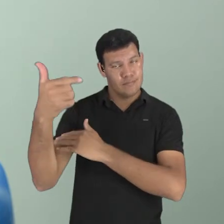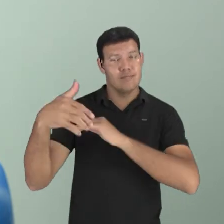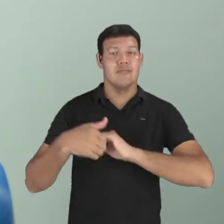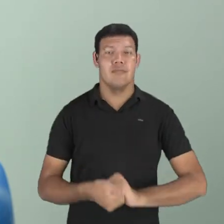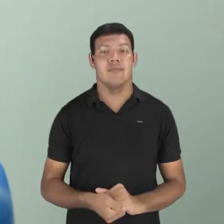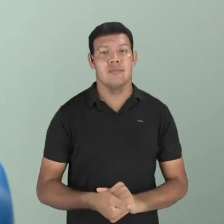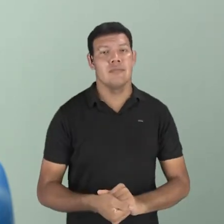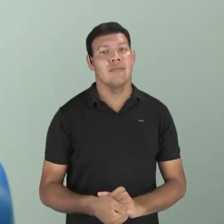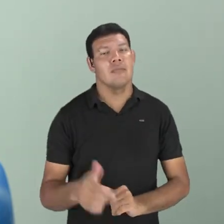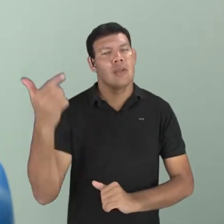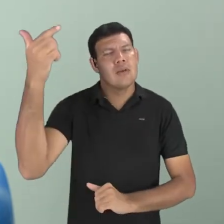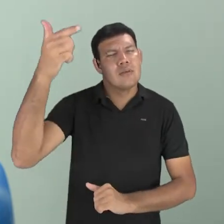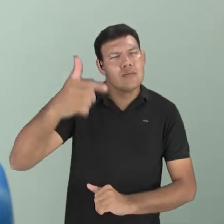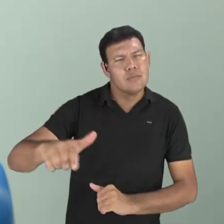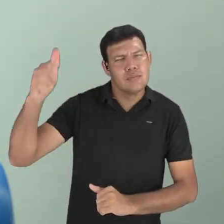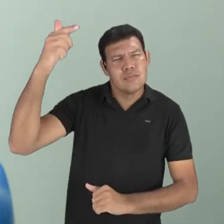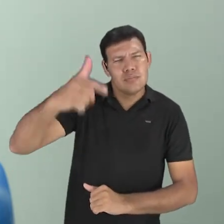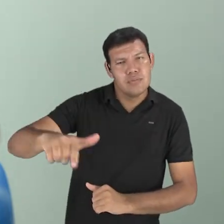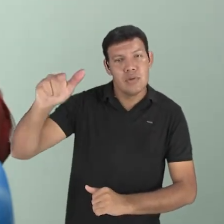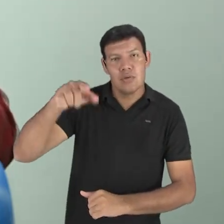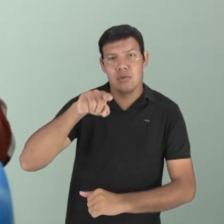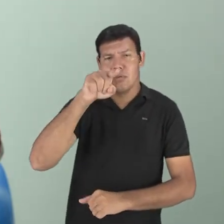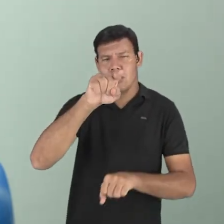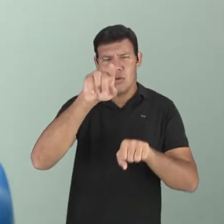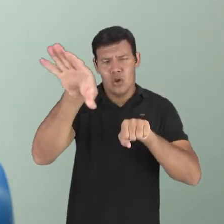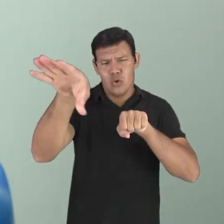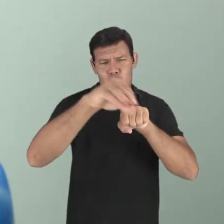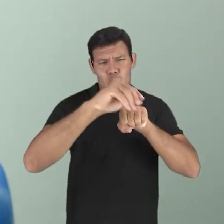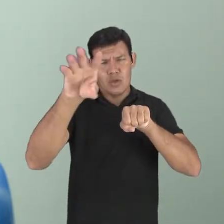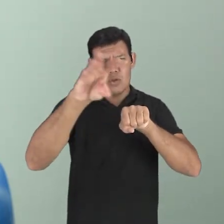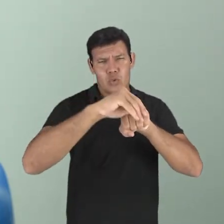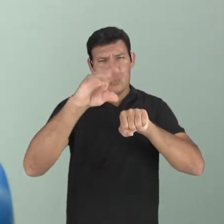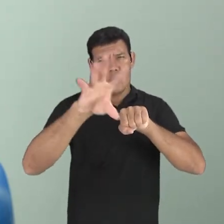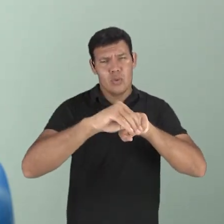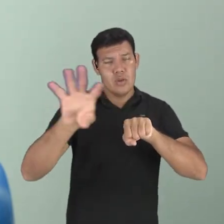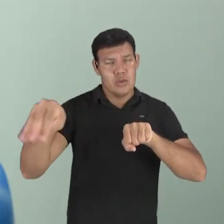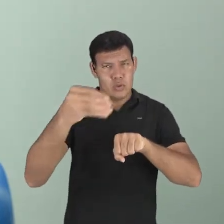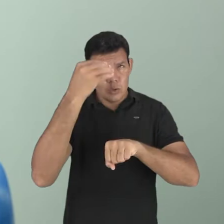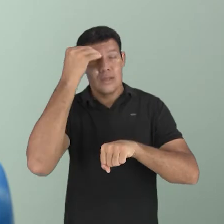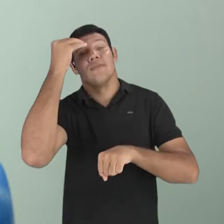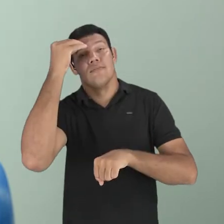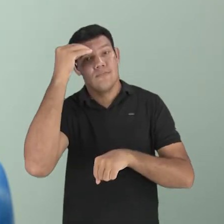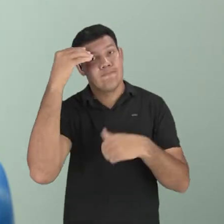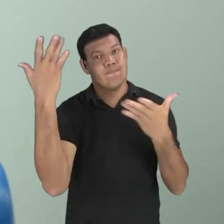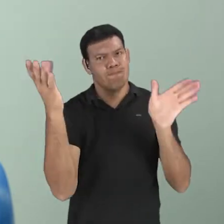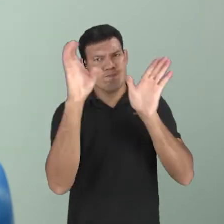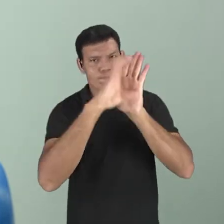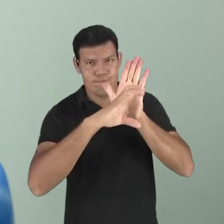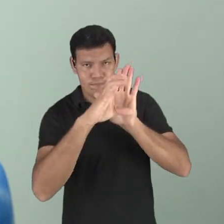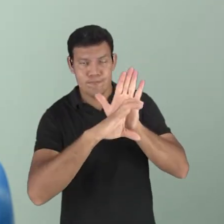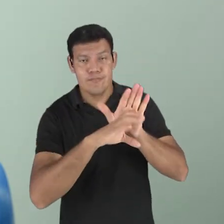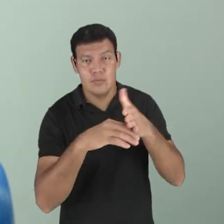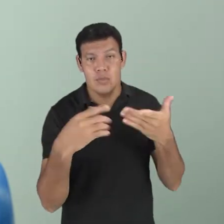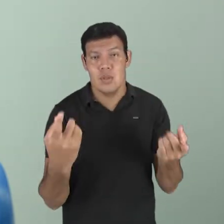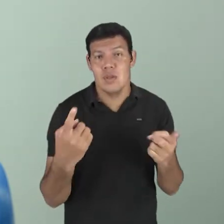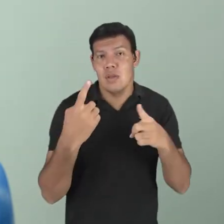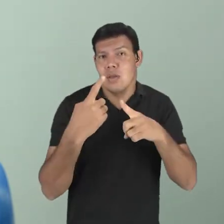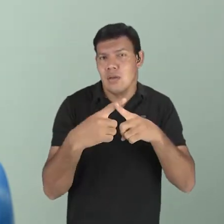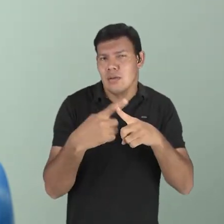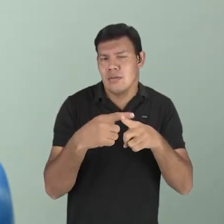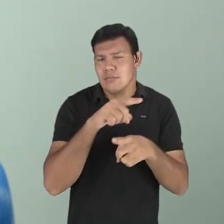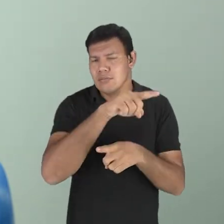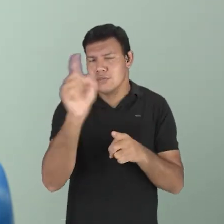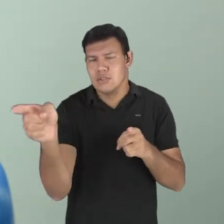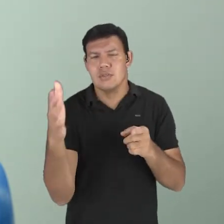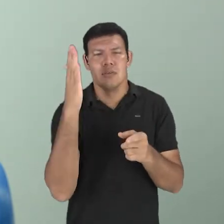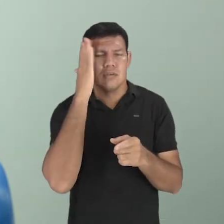secundária. Estamos repetindo muito isso para que você possa entender muito sobre este conteúdo. Agora que você já sabe